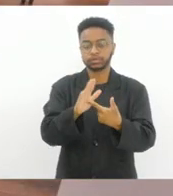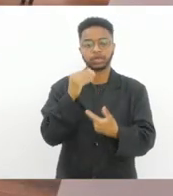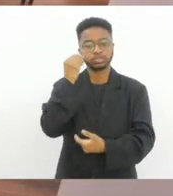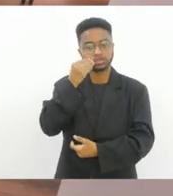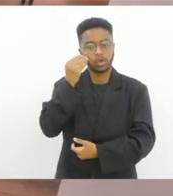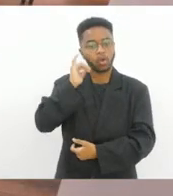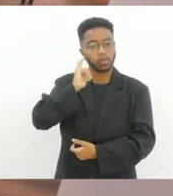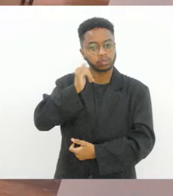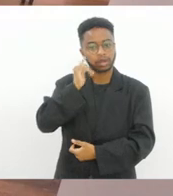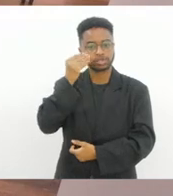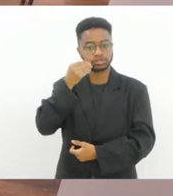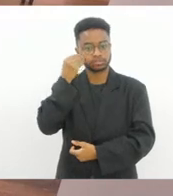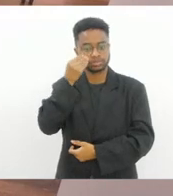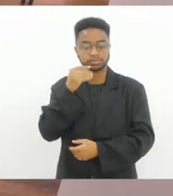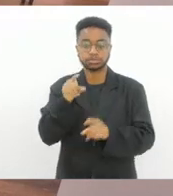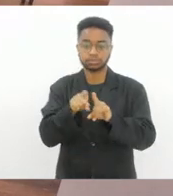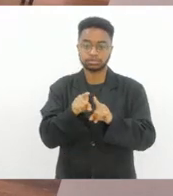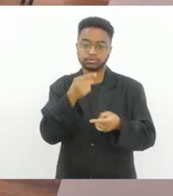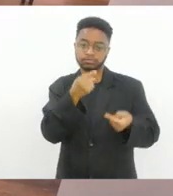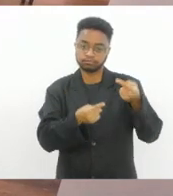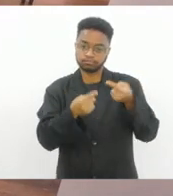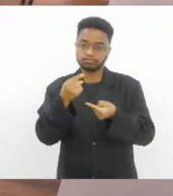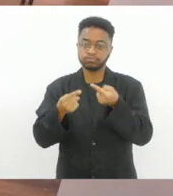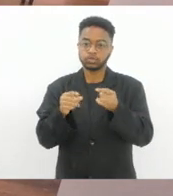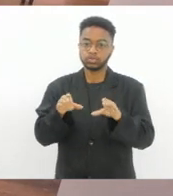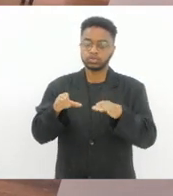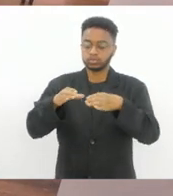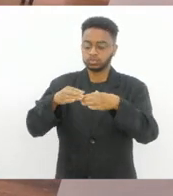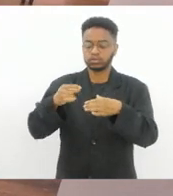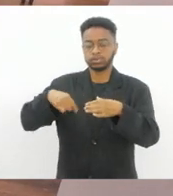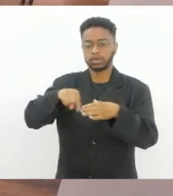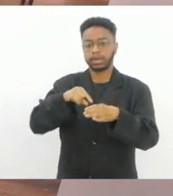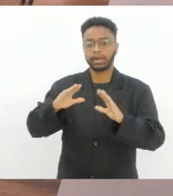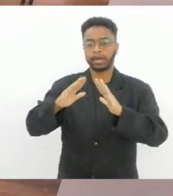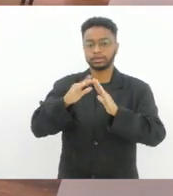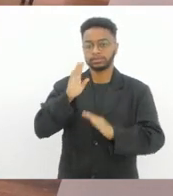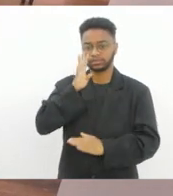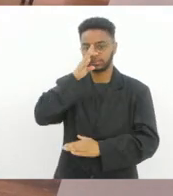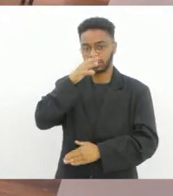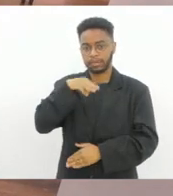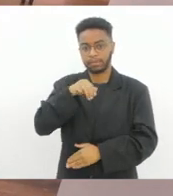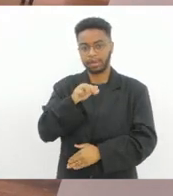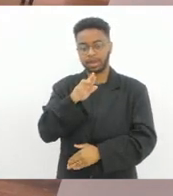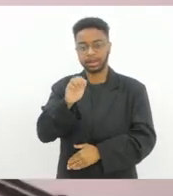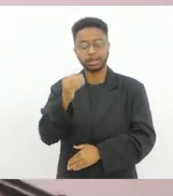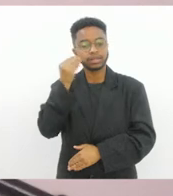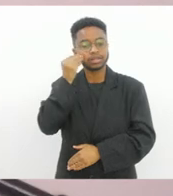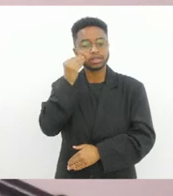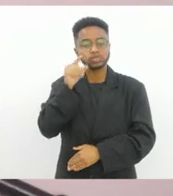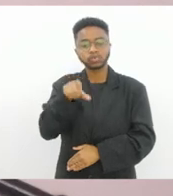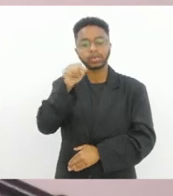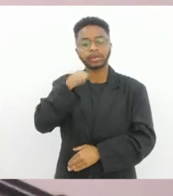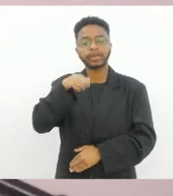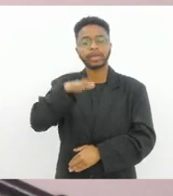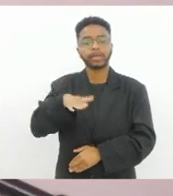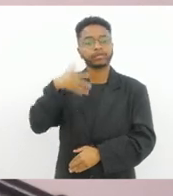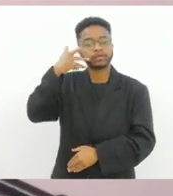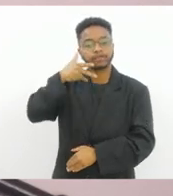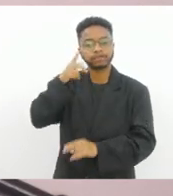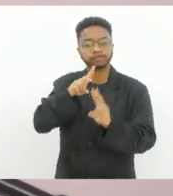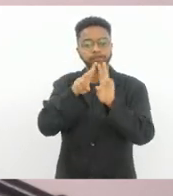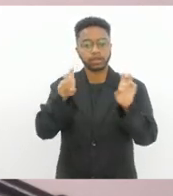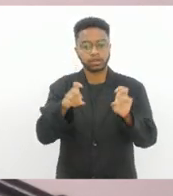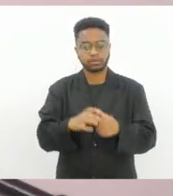experiência. Isso foi um debate também entre nós, da Casa da Resistência da Maré, para ver quem ia vir falar também sobre o tema.